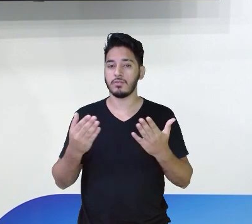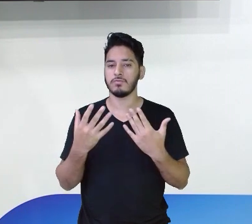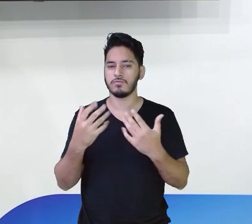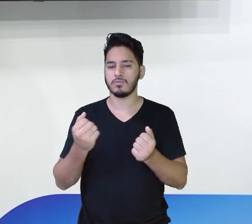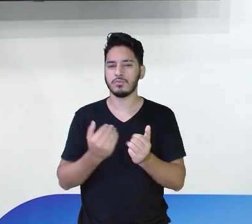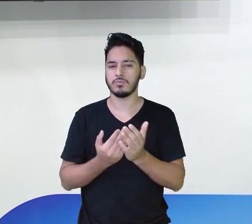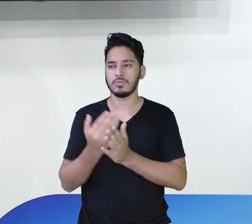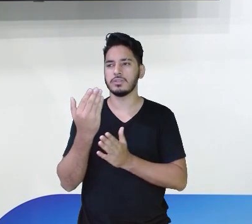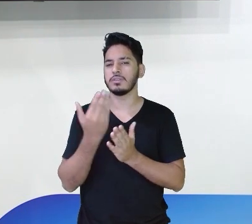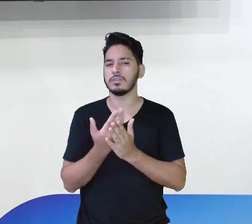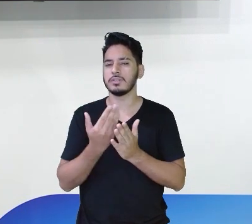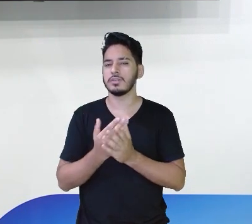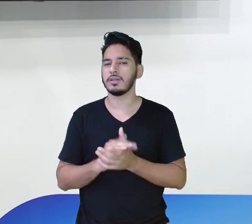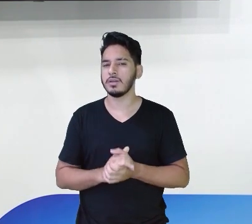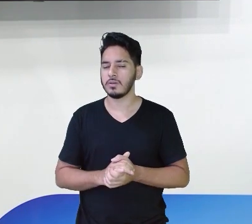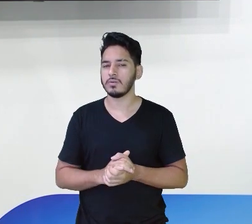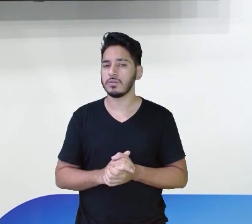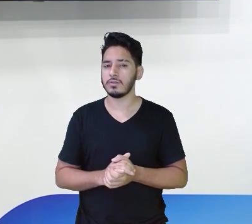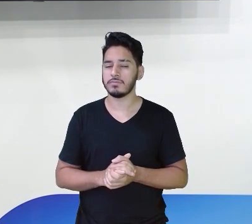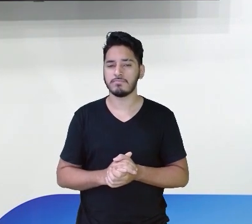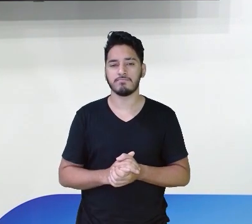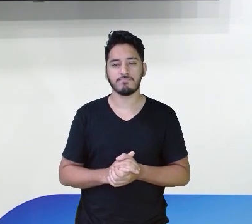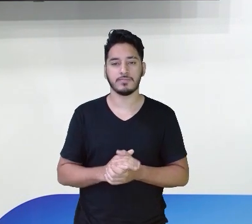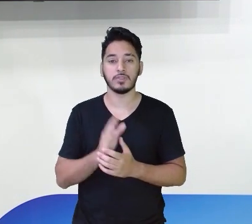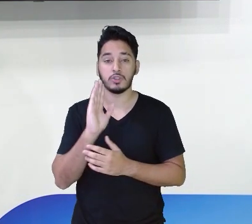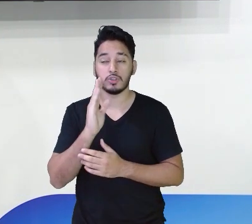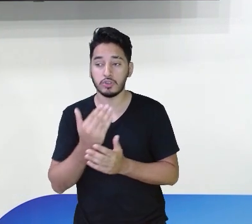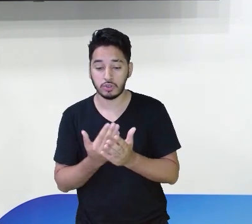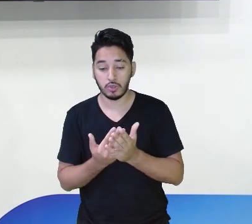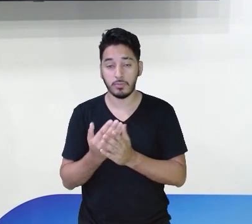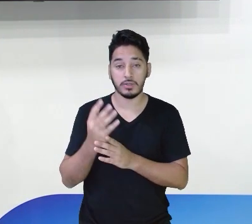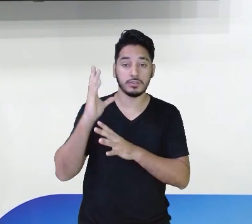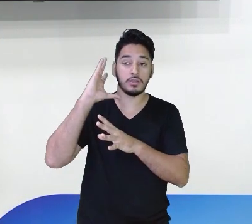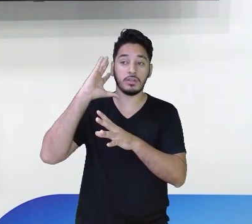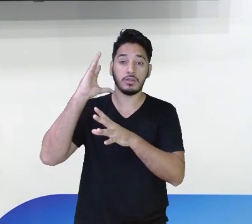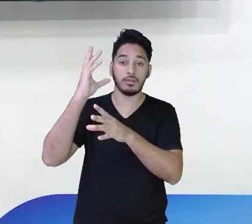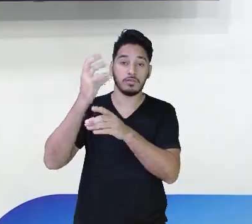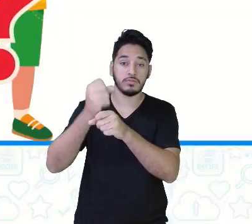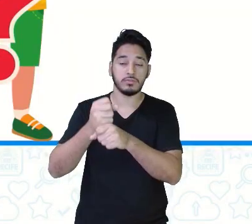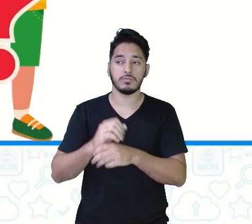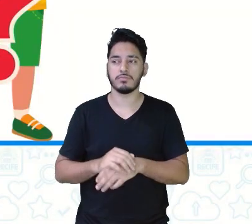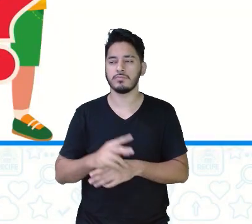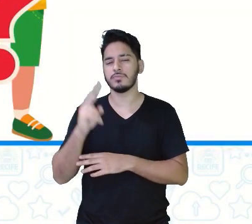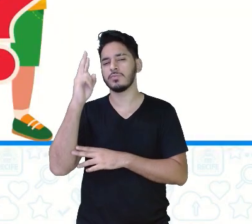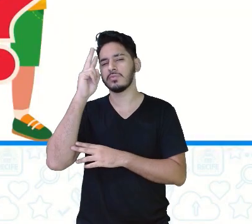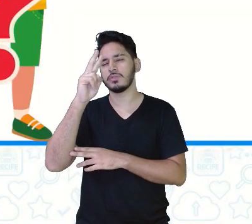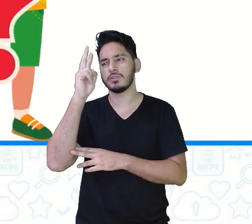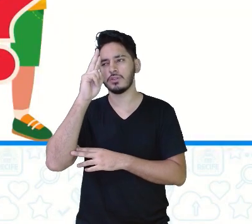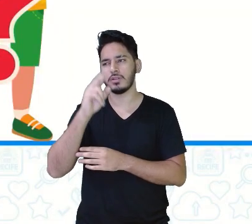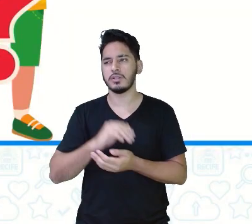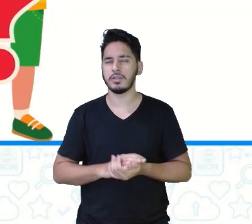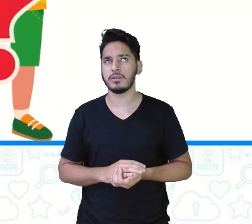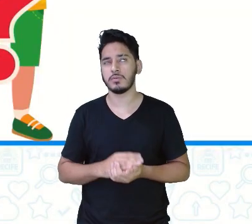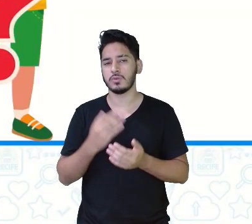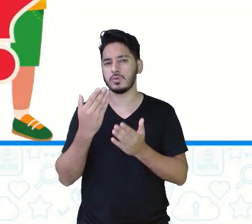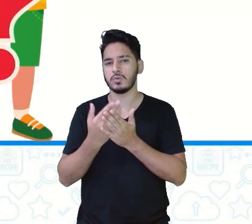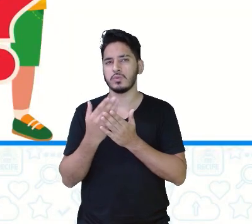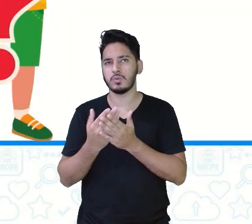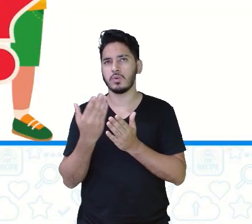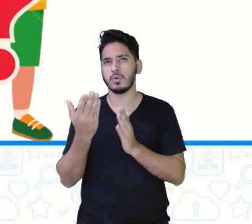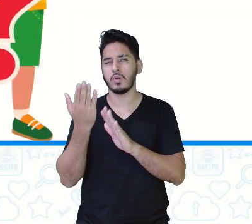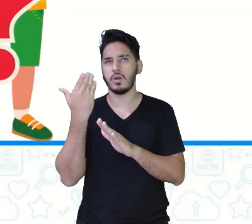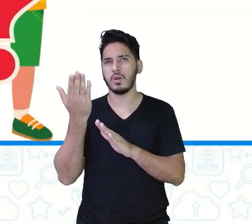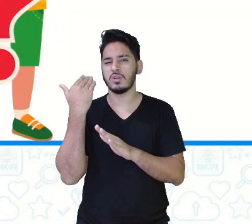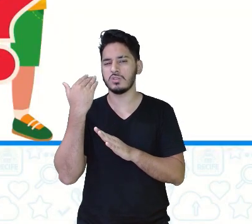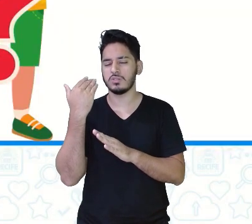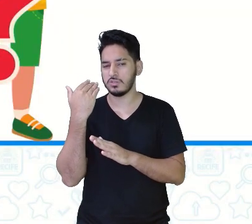a nossa aula. A gente começa já revisando. Você lembra o que estudaram na aula